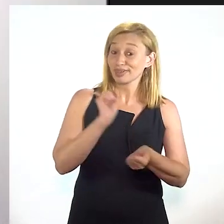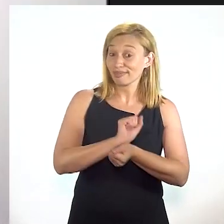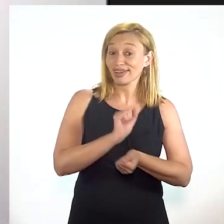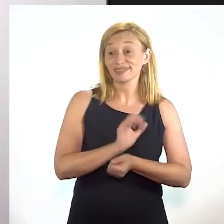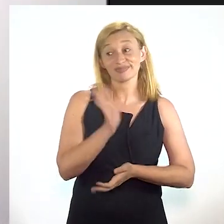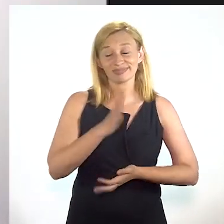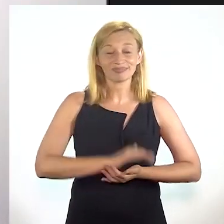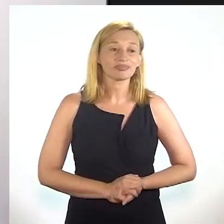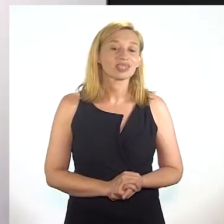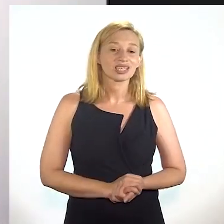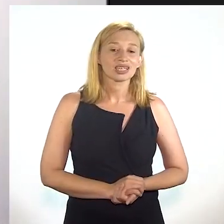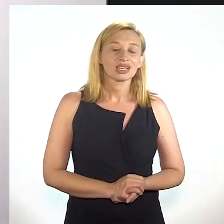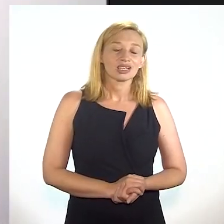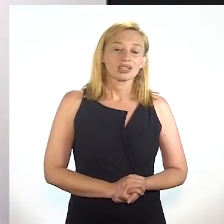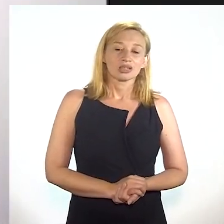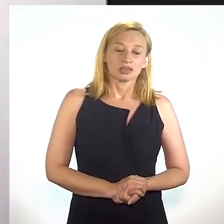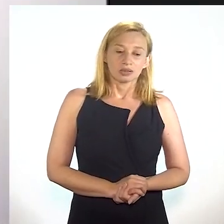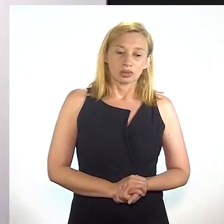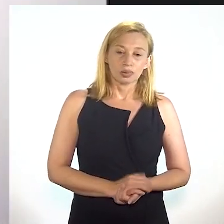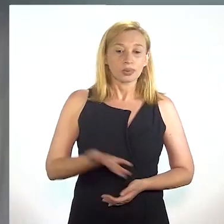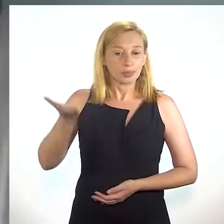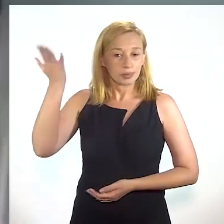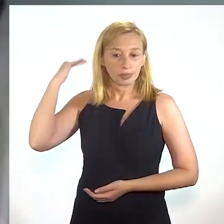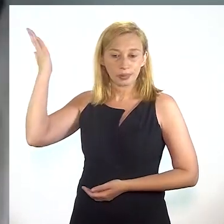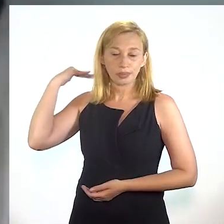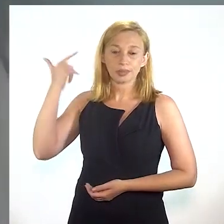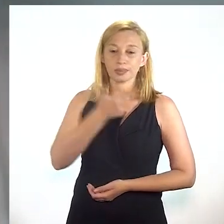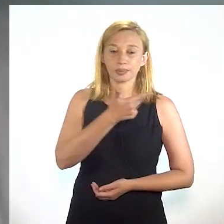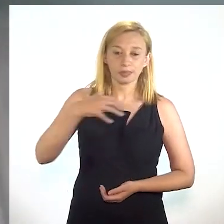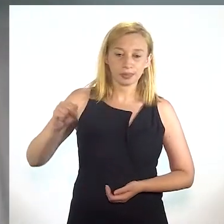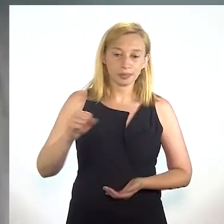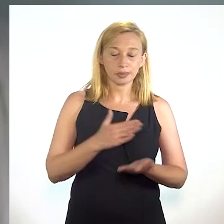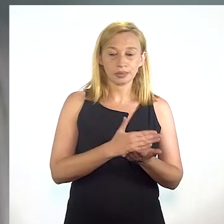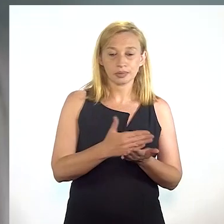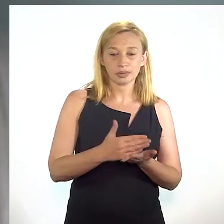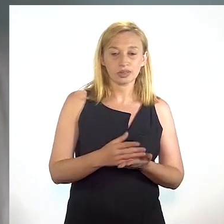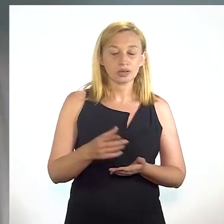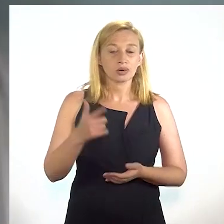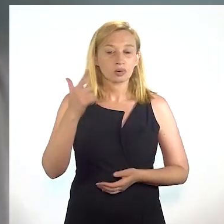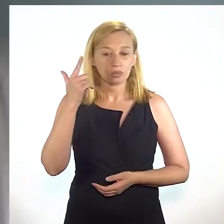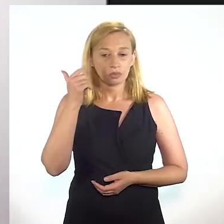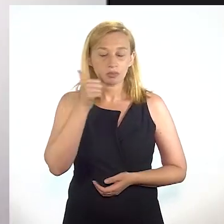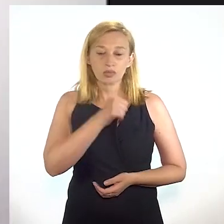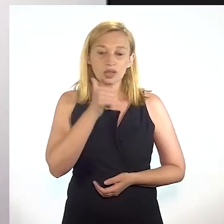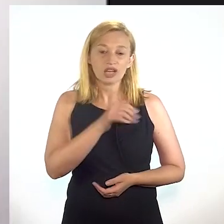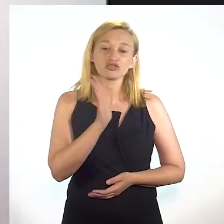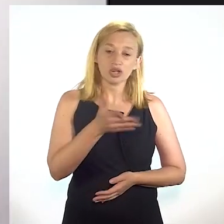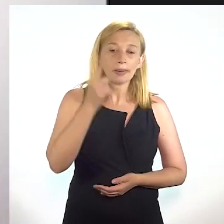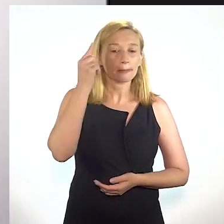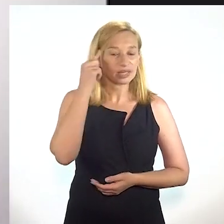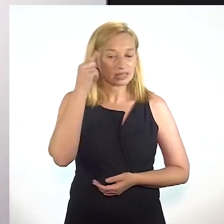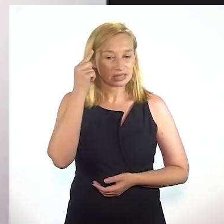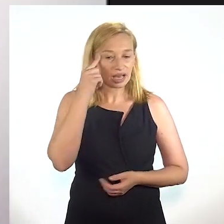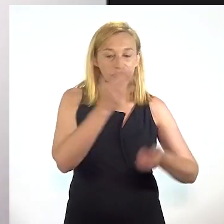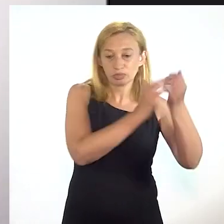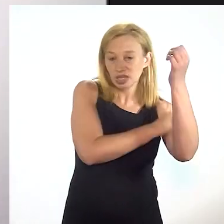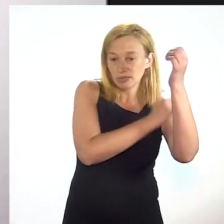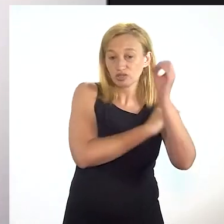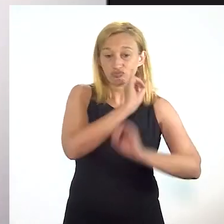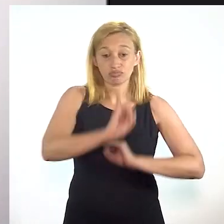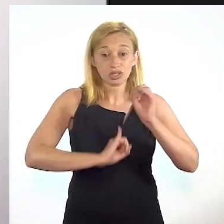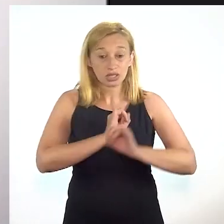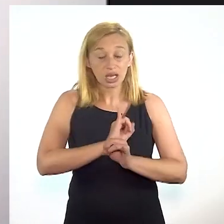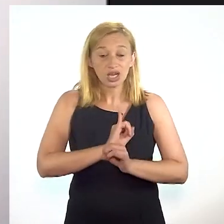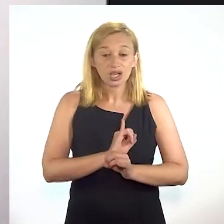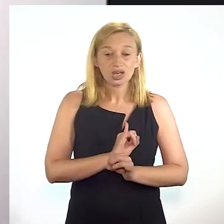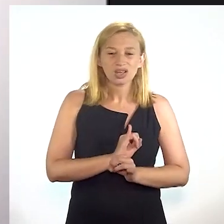Eu estava esperando por essa pergunta já, mas é isso, né? Quando lá atrás, em 2018, quando Mulheres de Frente nasce, eu já